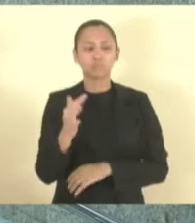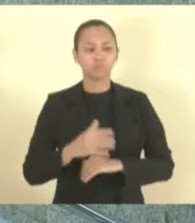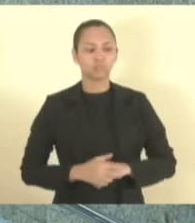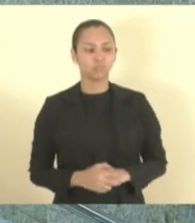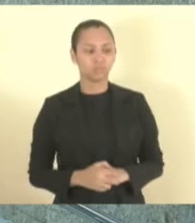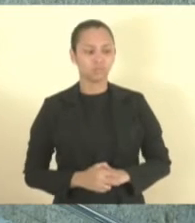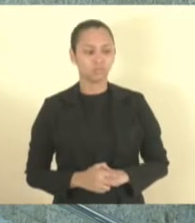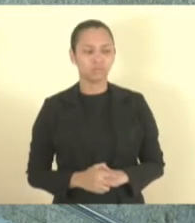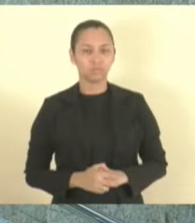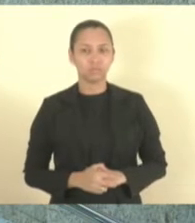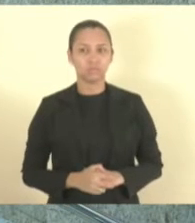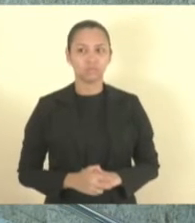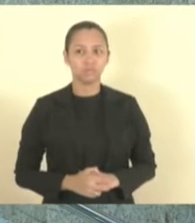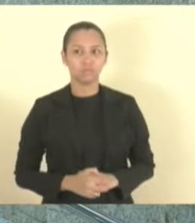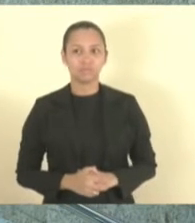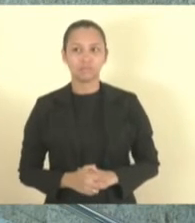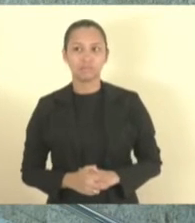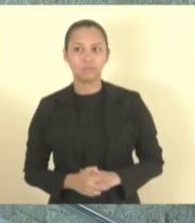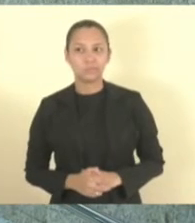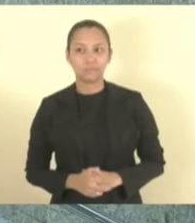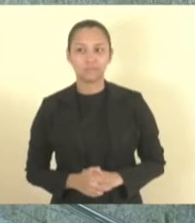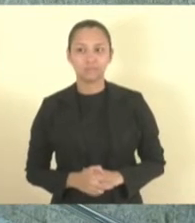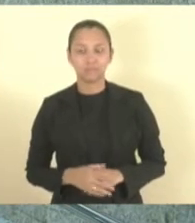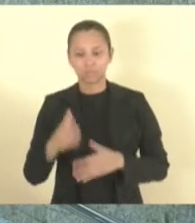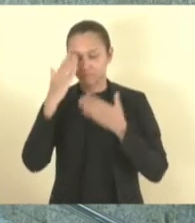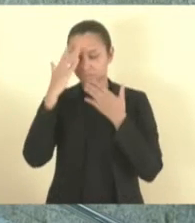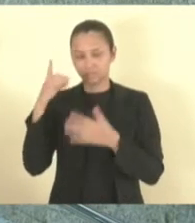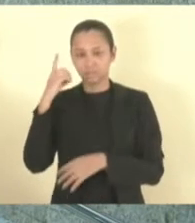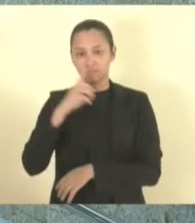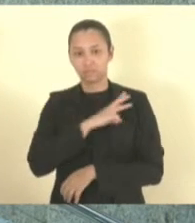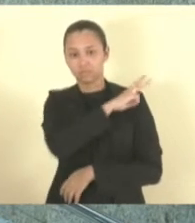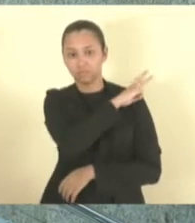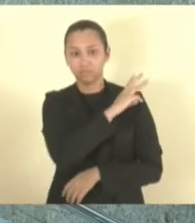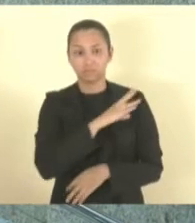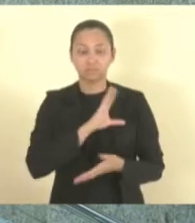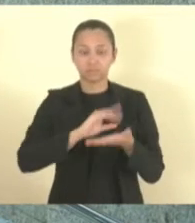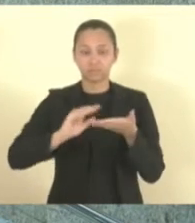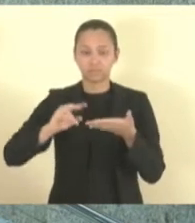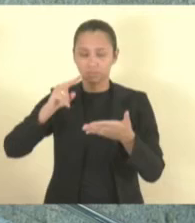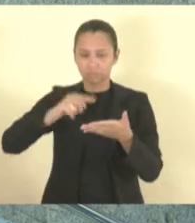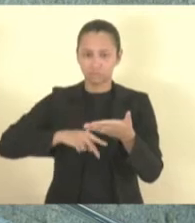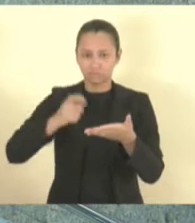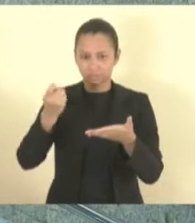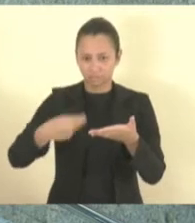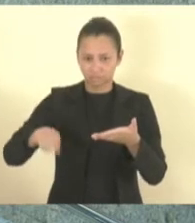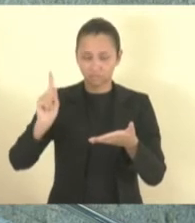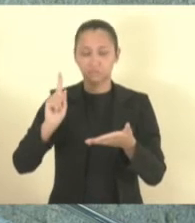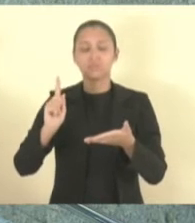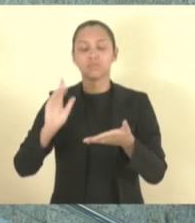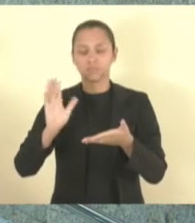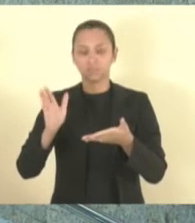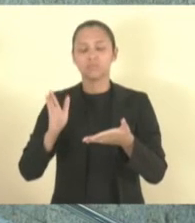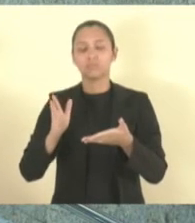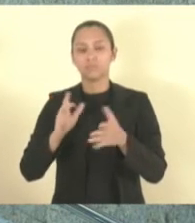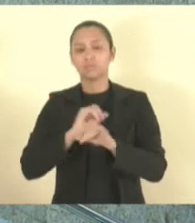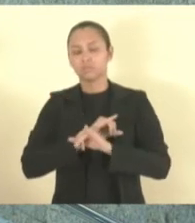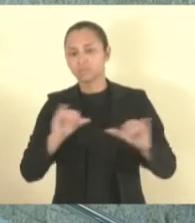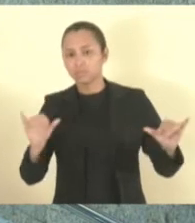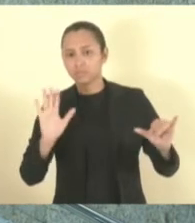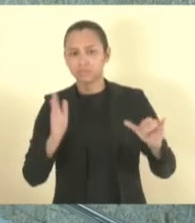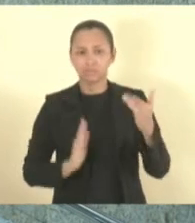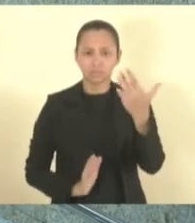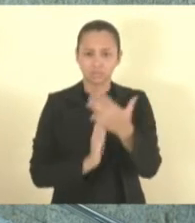Muito obrigado, deputado coronel Uérito. Fica dispensada a leitura da ata da sessão anterior, mas declaro